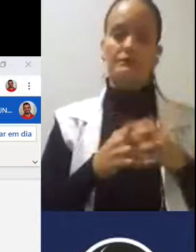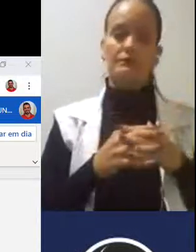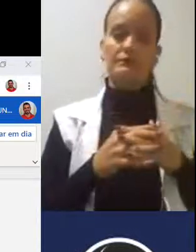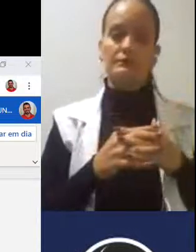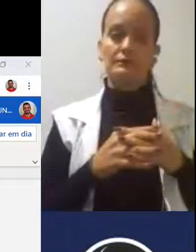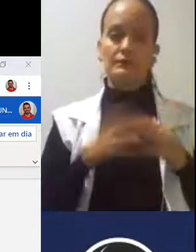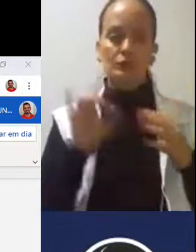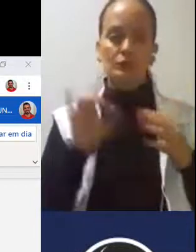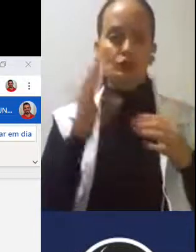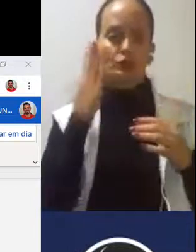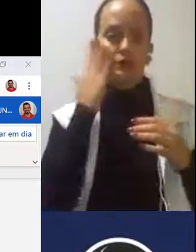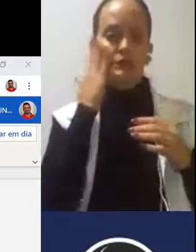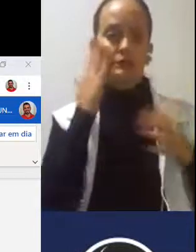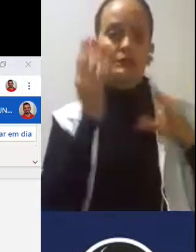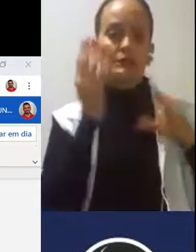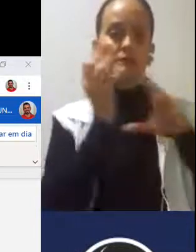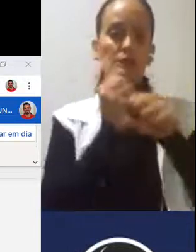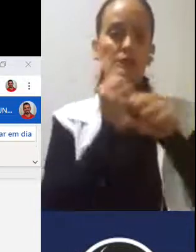que calcula